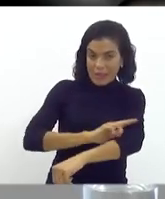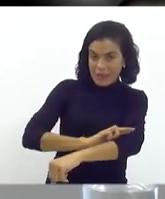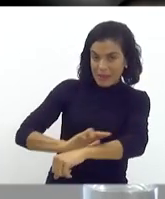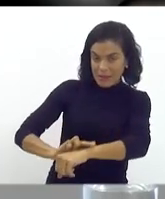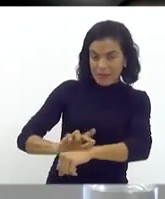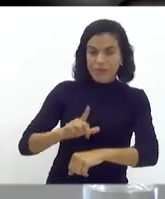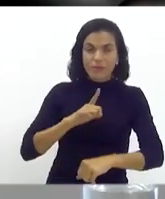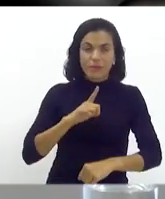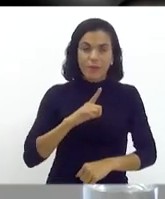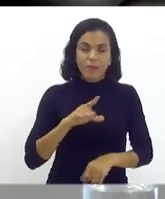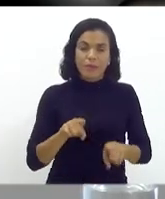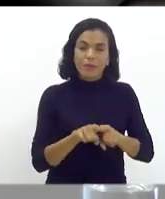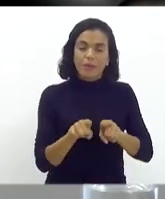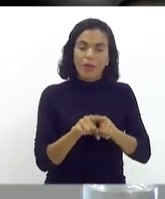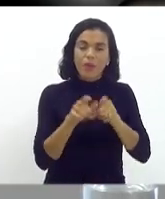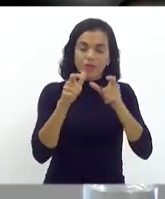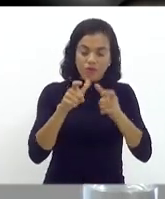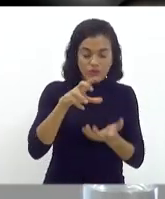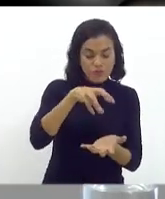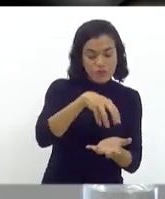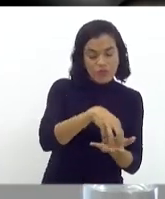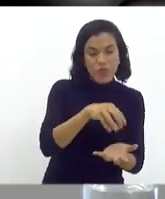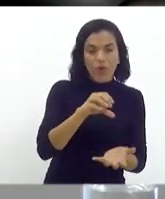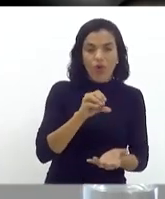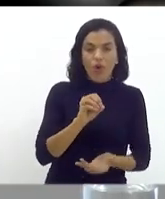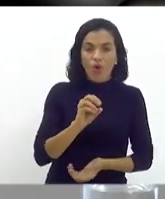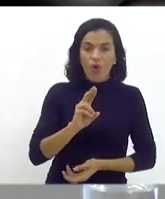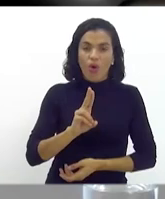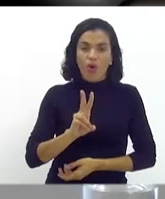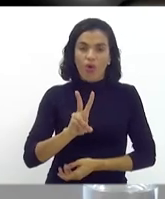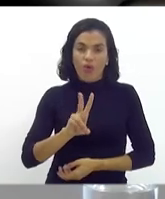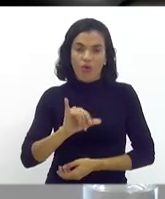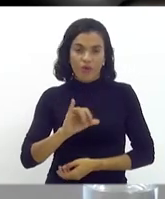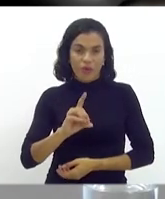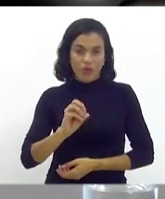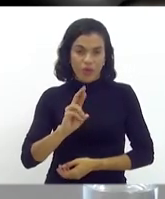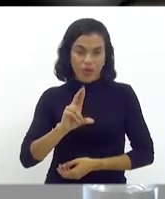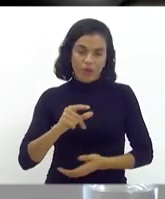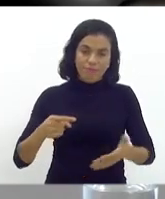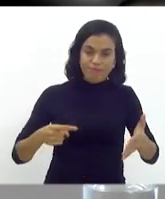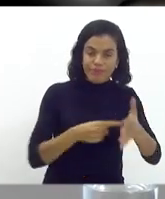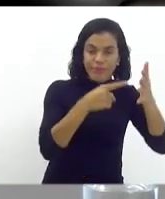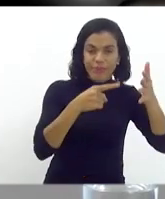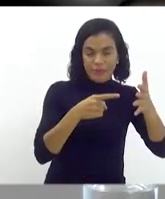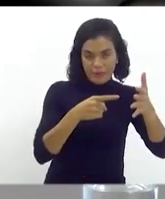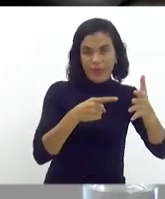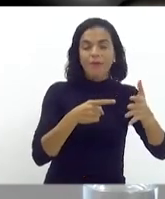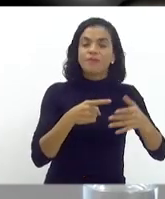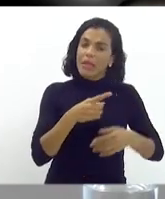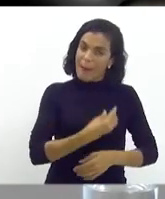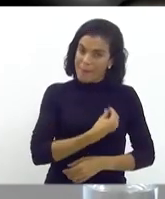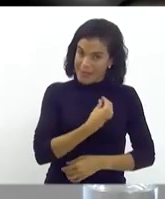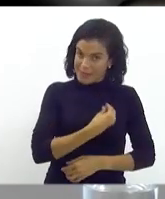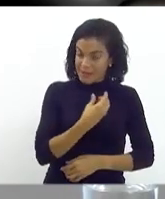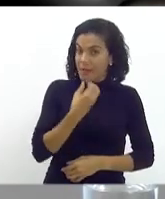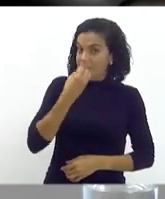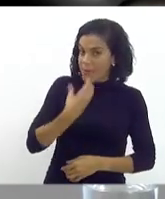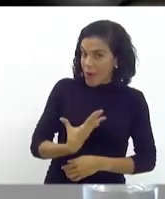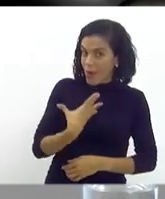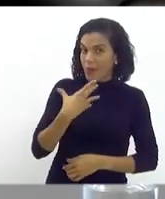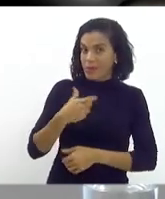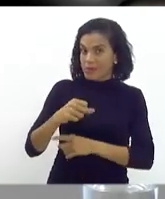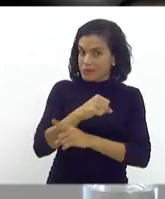a nossa ouvidoria que é uma escuta da sociedade ela também se faz de presente é bom que a sociedade